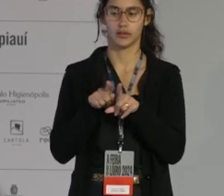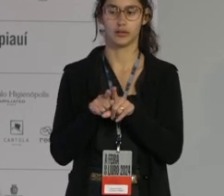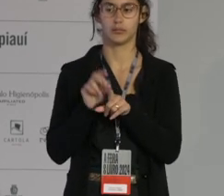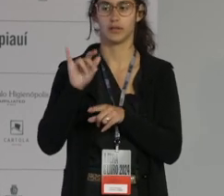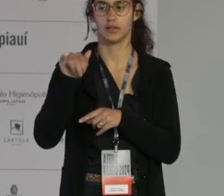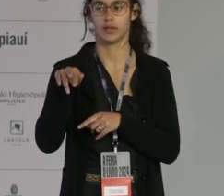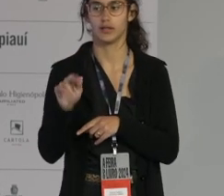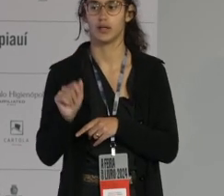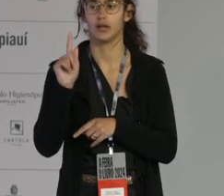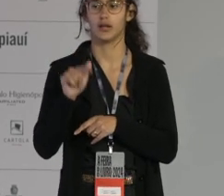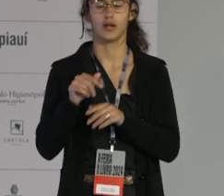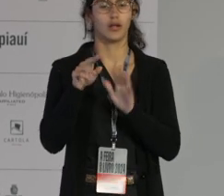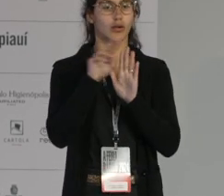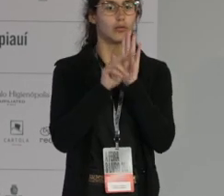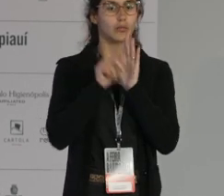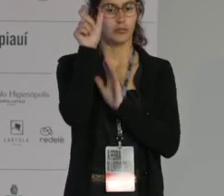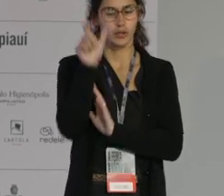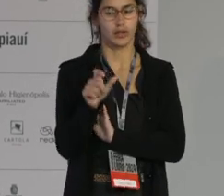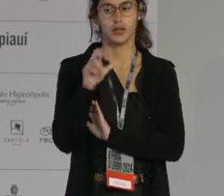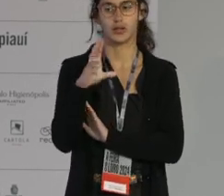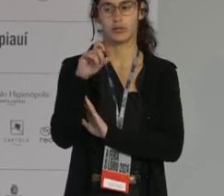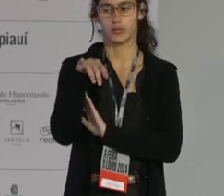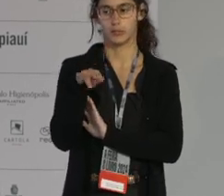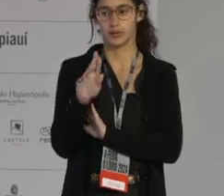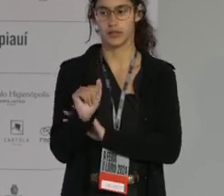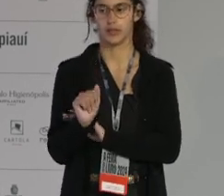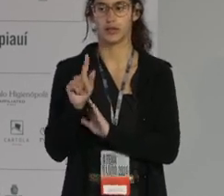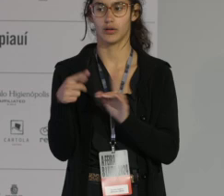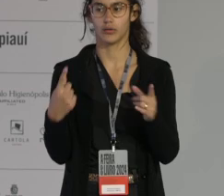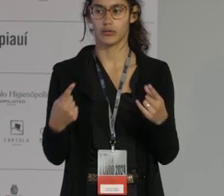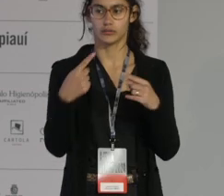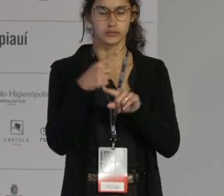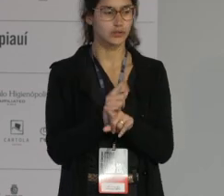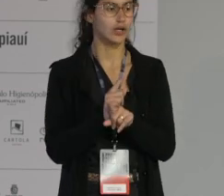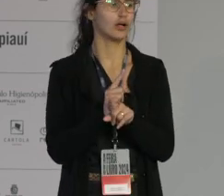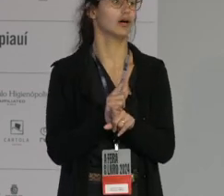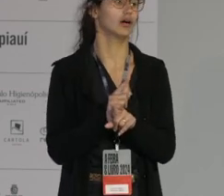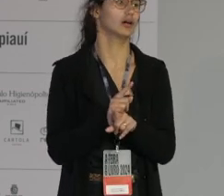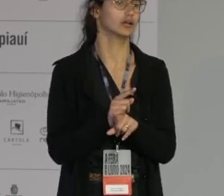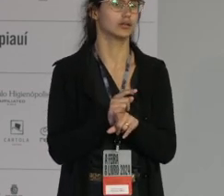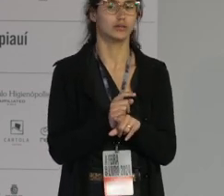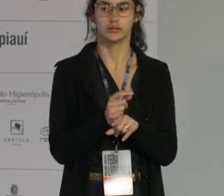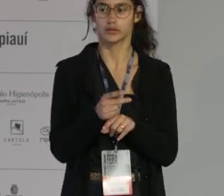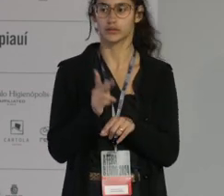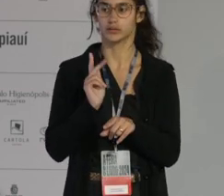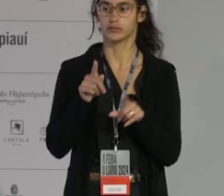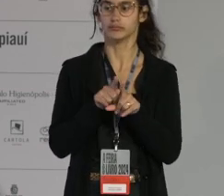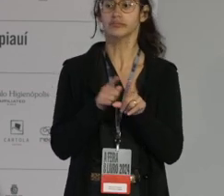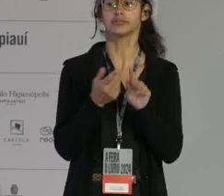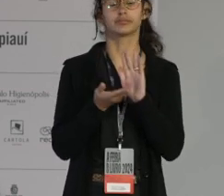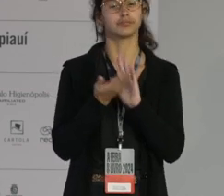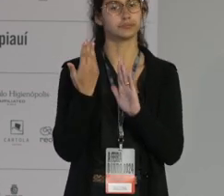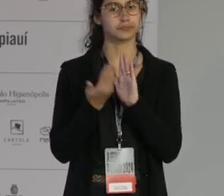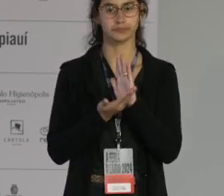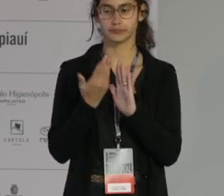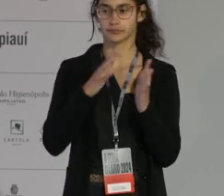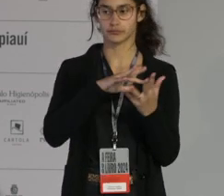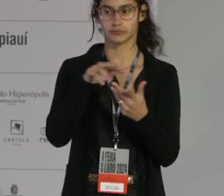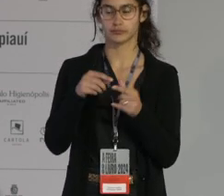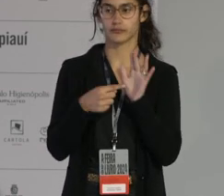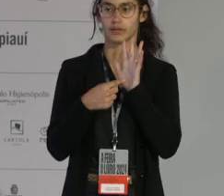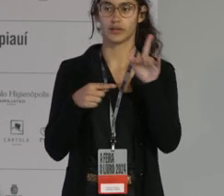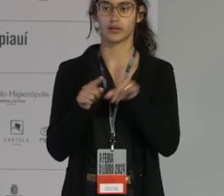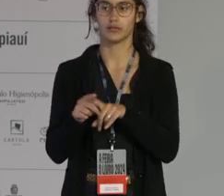que é sobre uma cleptomaníaca, né? Que é justamente o oposto, né? De ficar sempre retirando coisas do mundo e trazendo